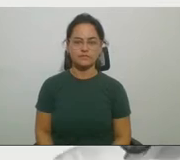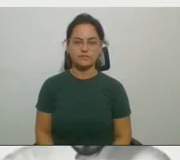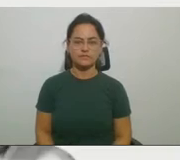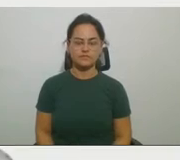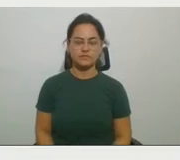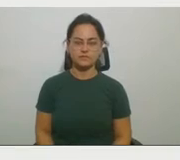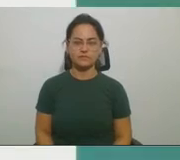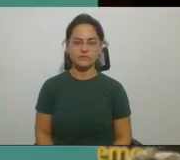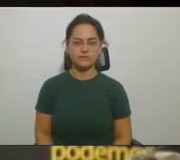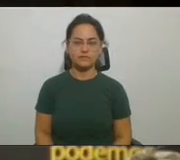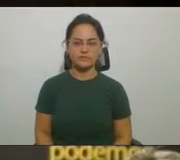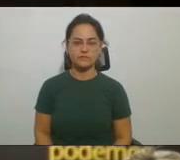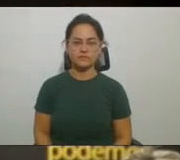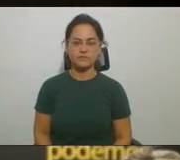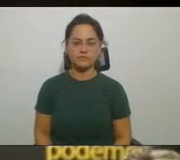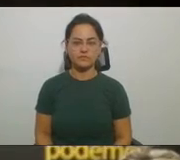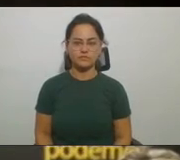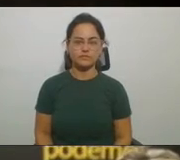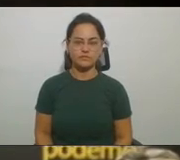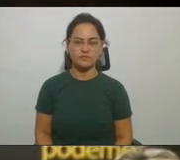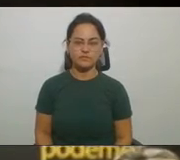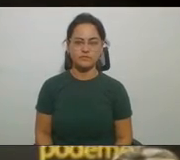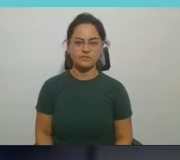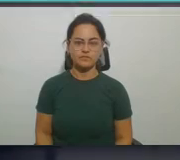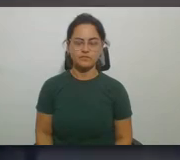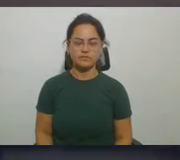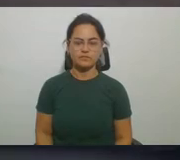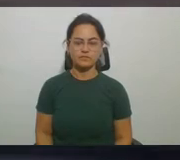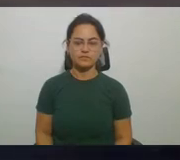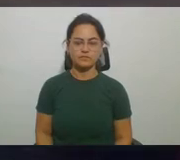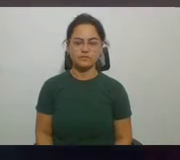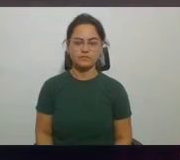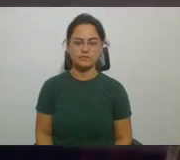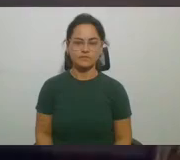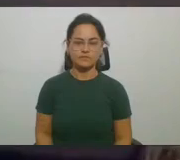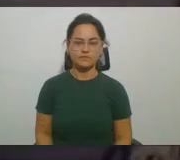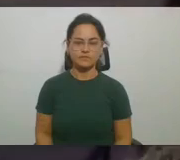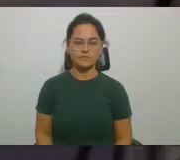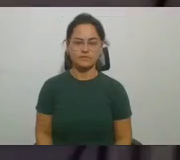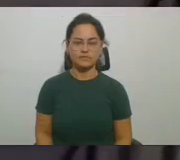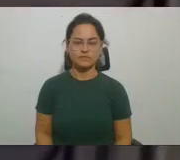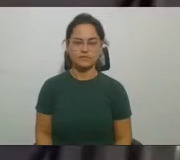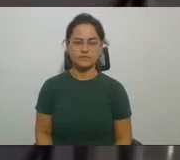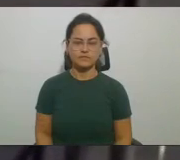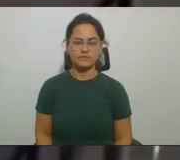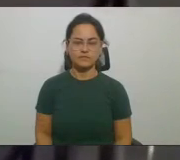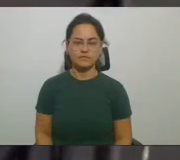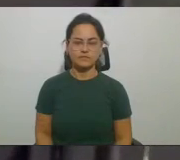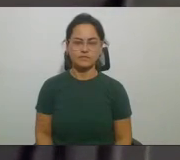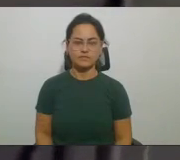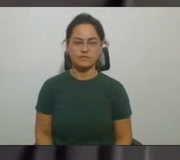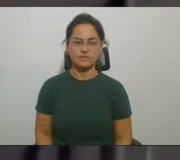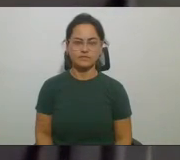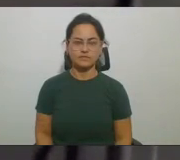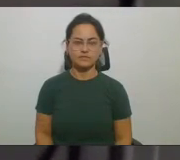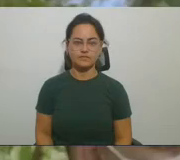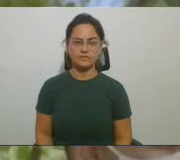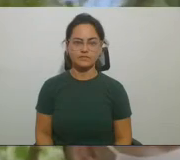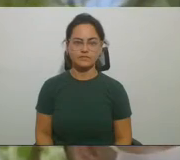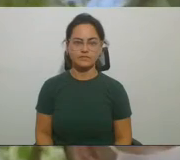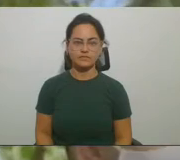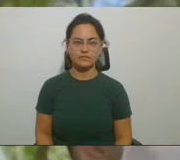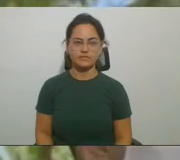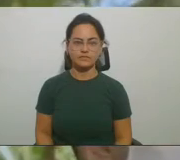coletivo. Somos uma espécie de realizadores com alta capacidade criativa, que pode sim mudar os rumos do